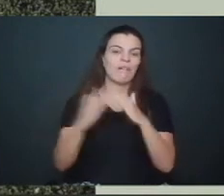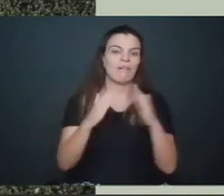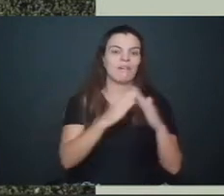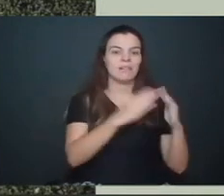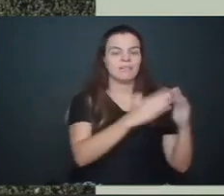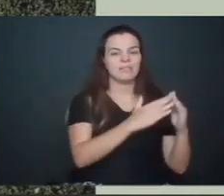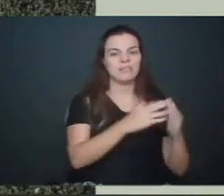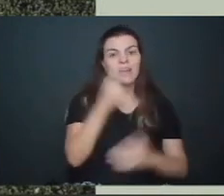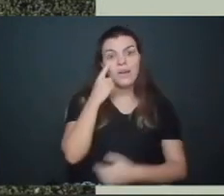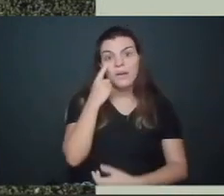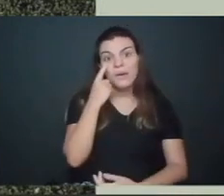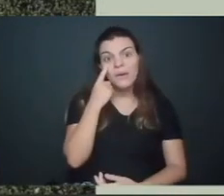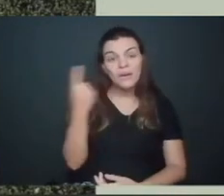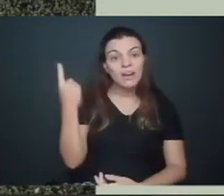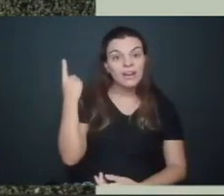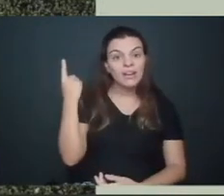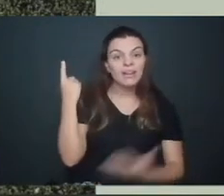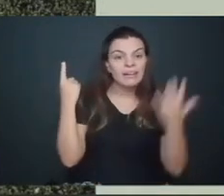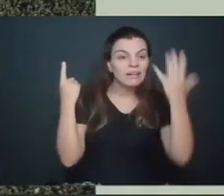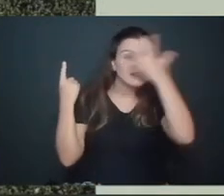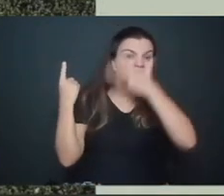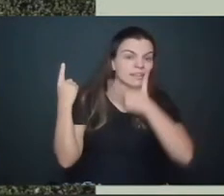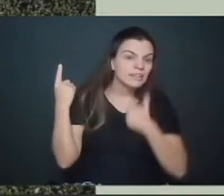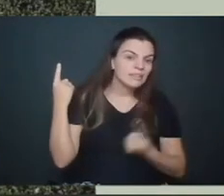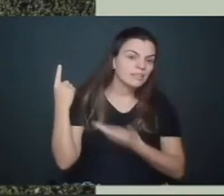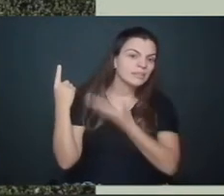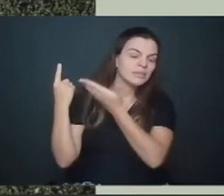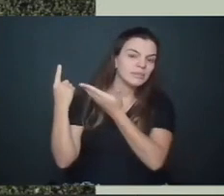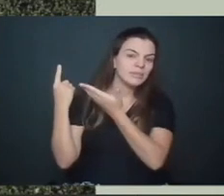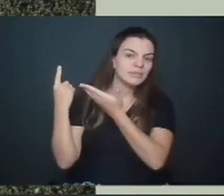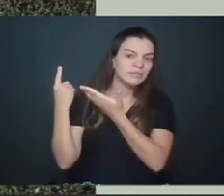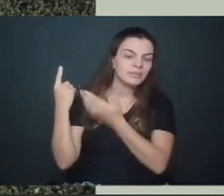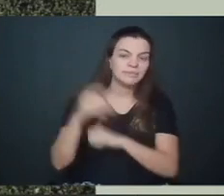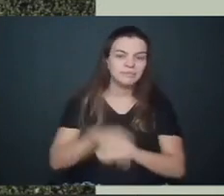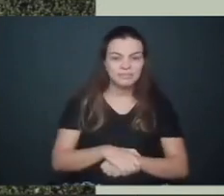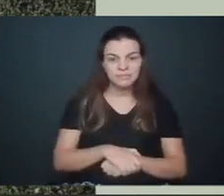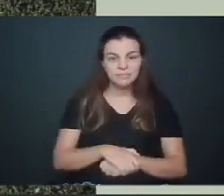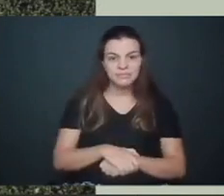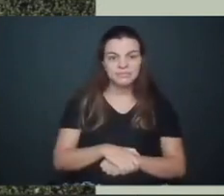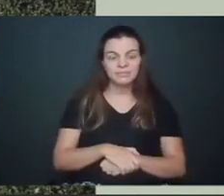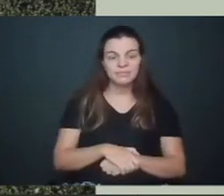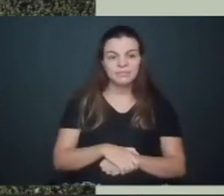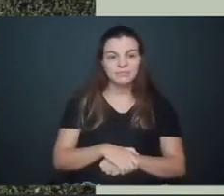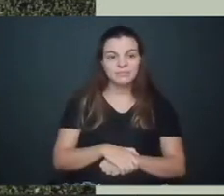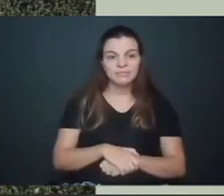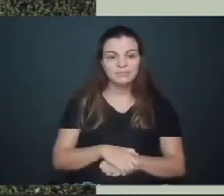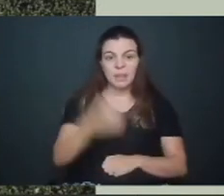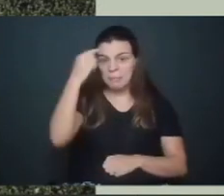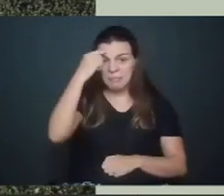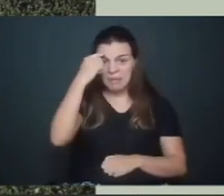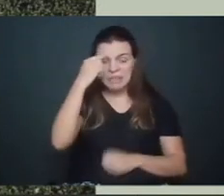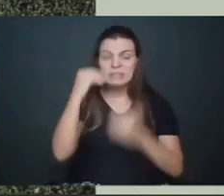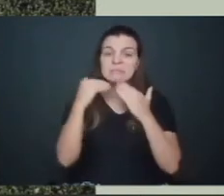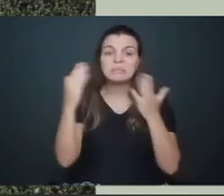cada filão que nós temos aí, e tudo pelo desconhecimento não se faz. Eu pergunto, cadê a regeneração